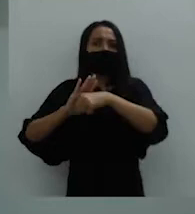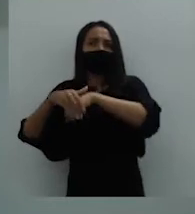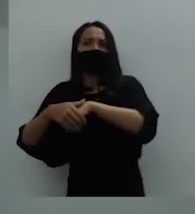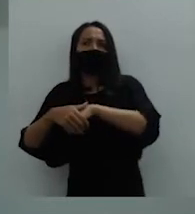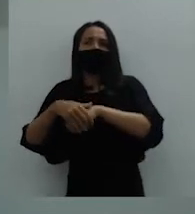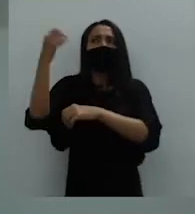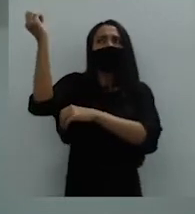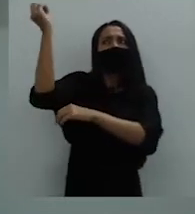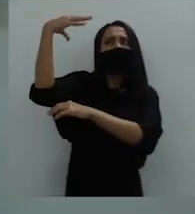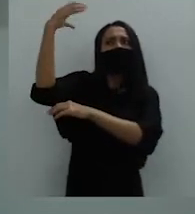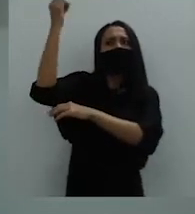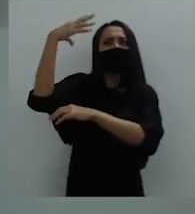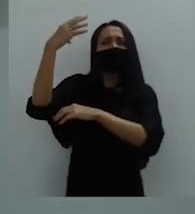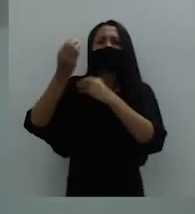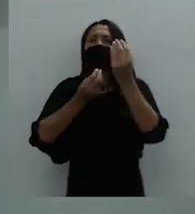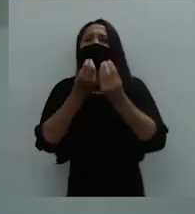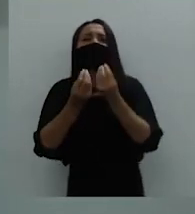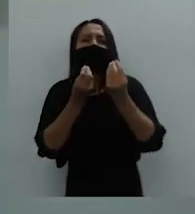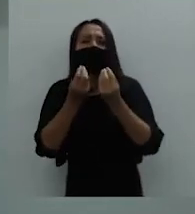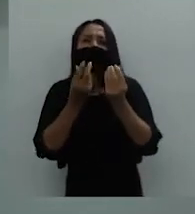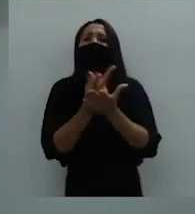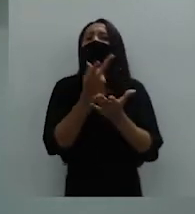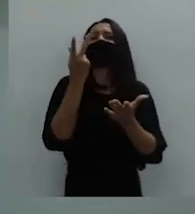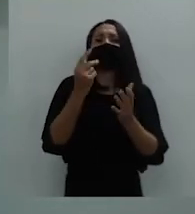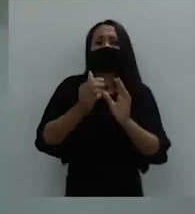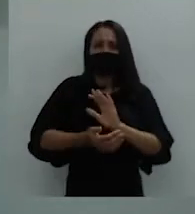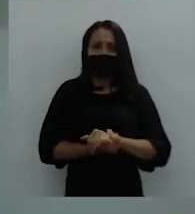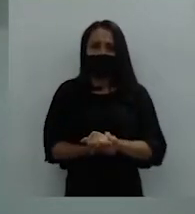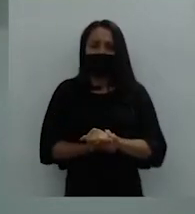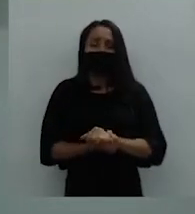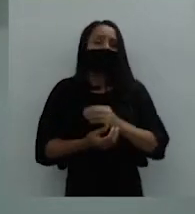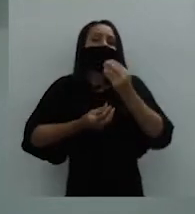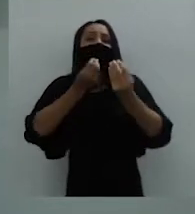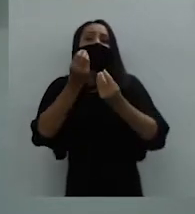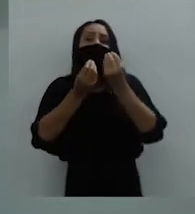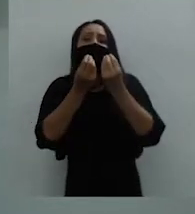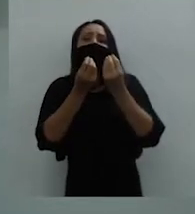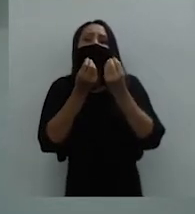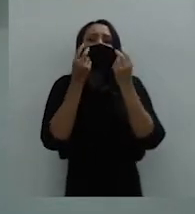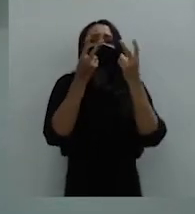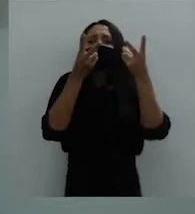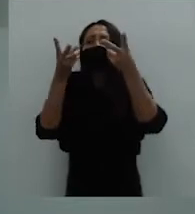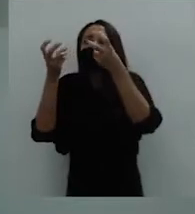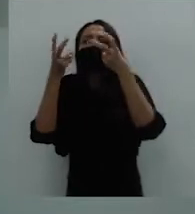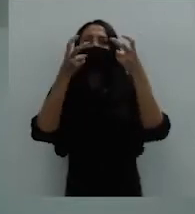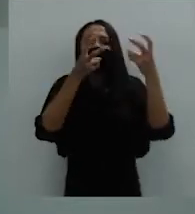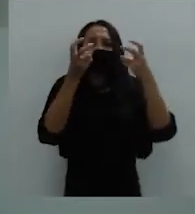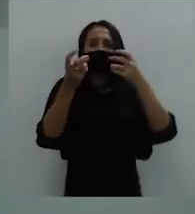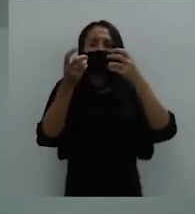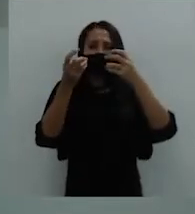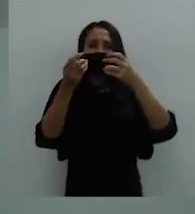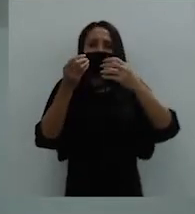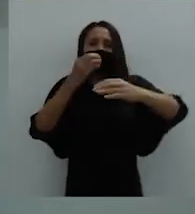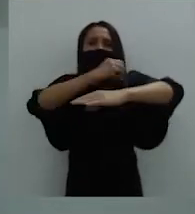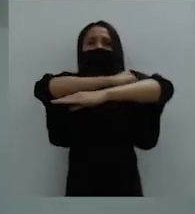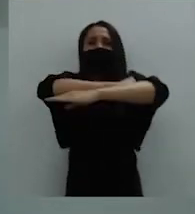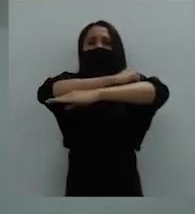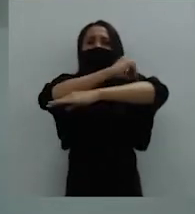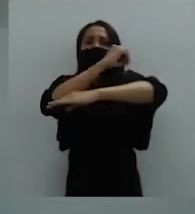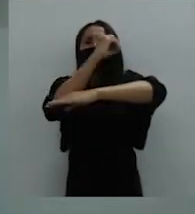naquela cidade em determinado horário? Como é aquela mesma visão no nascer do sol,